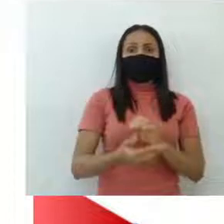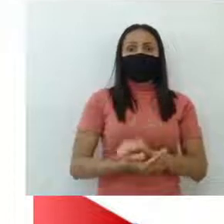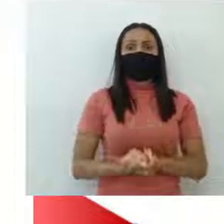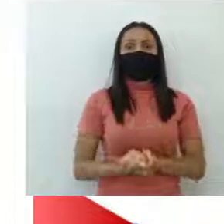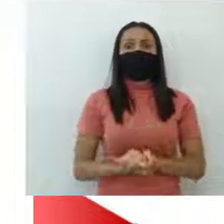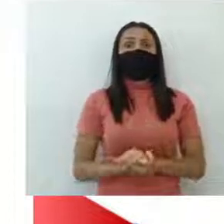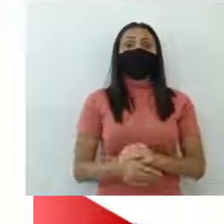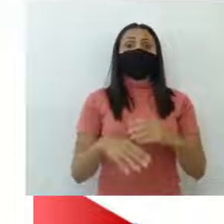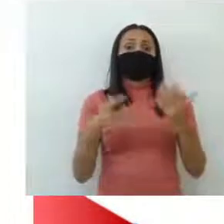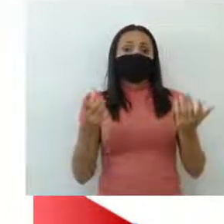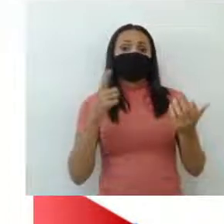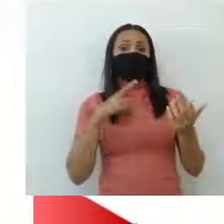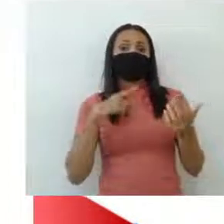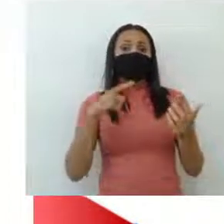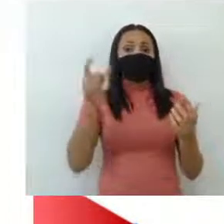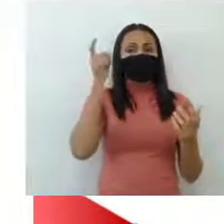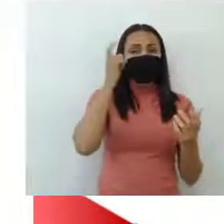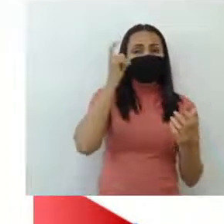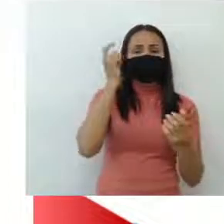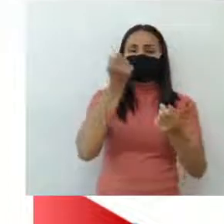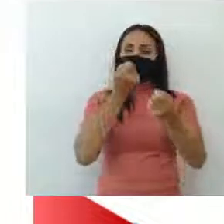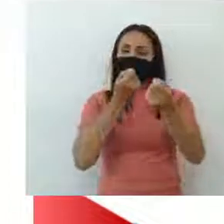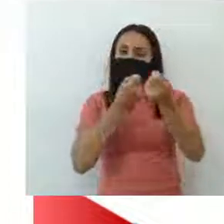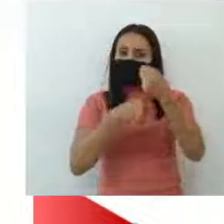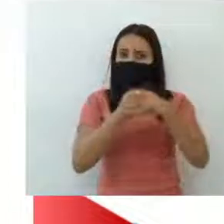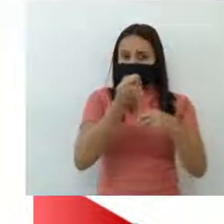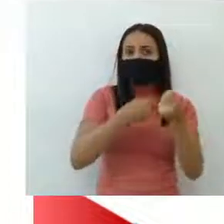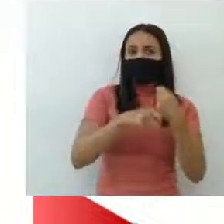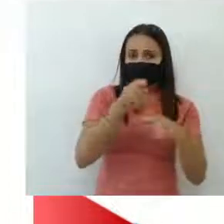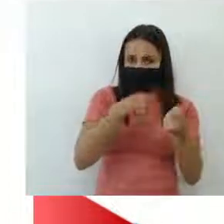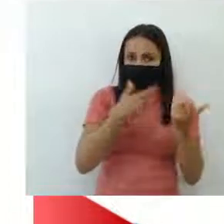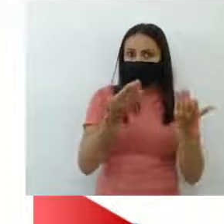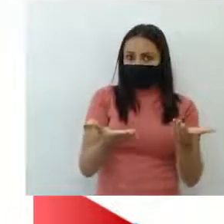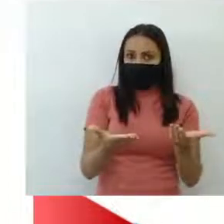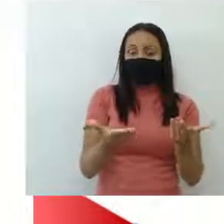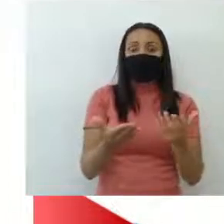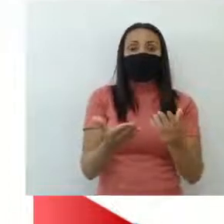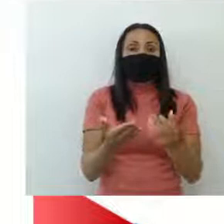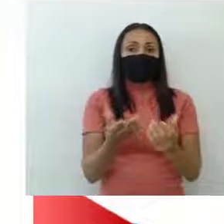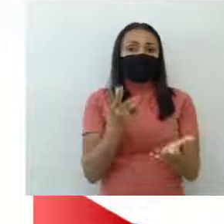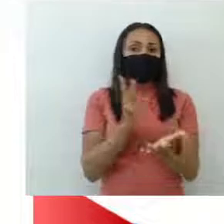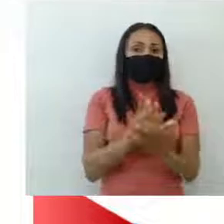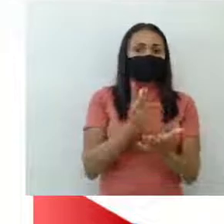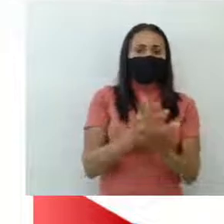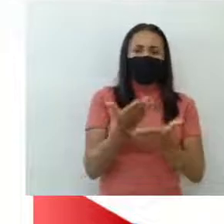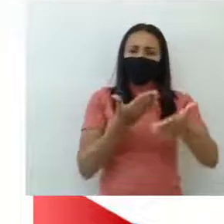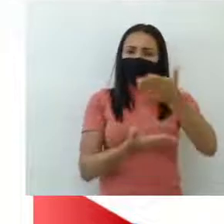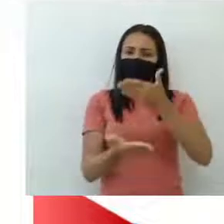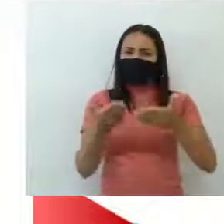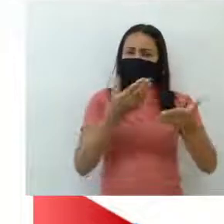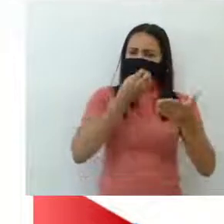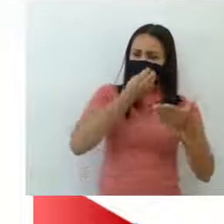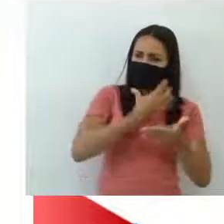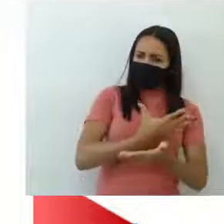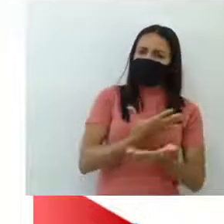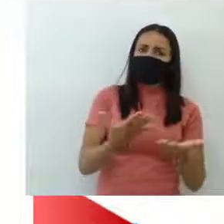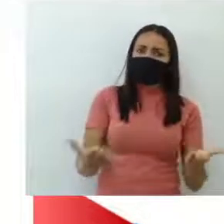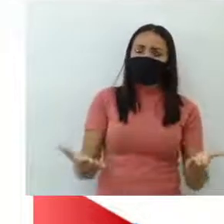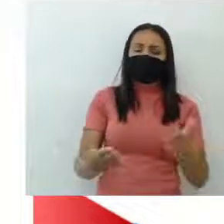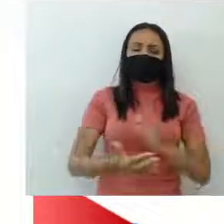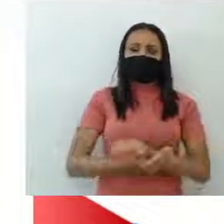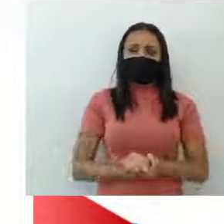seu interesse mercantil, o interesse aí era econômico, né? Mantendo uma relação amigável